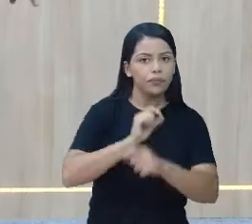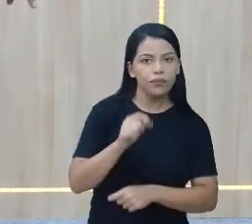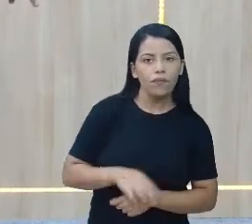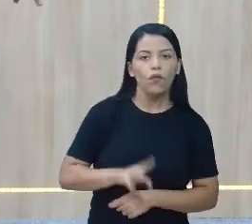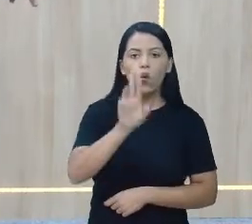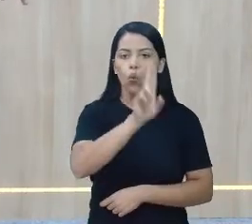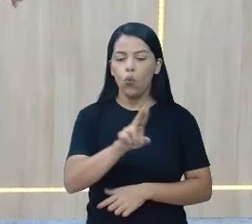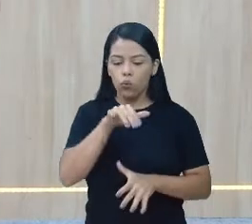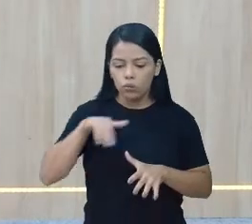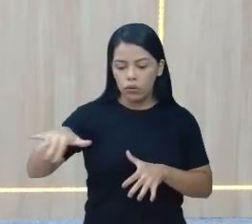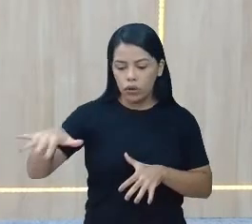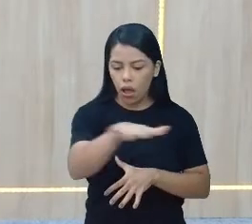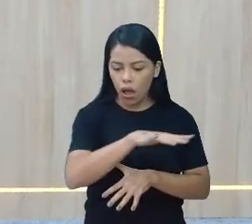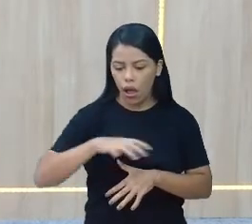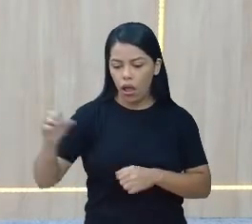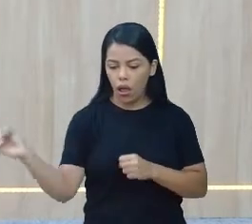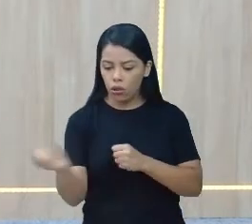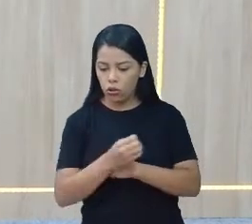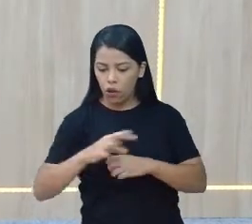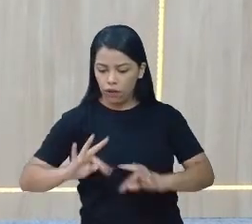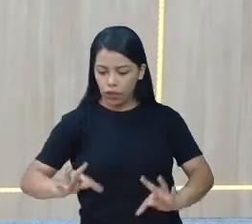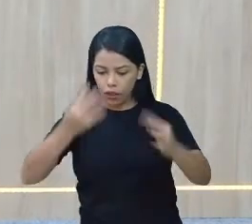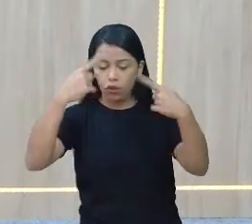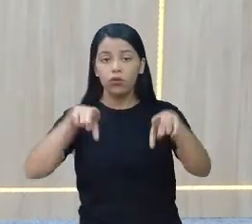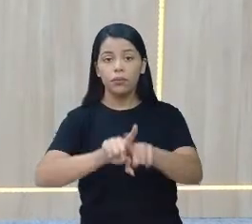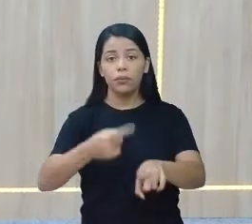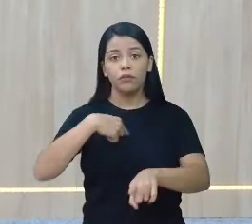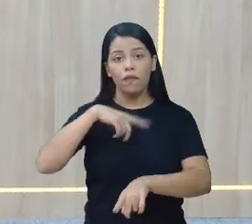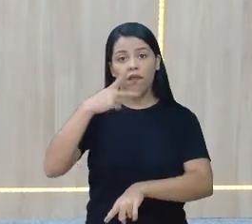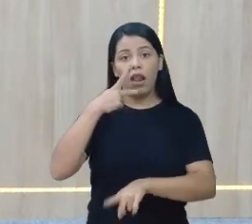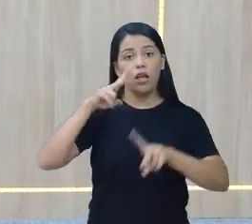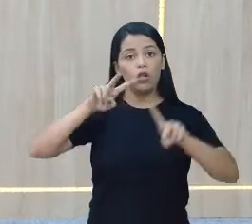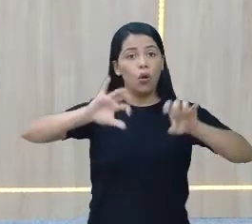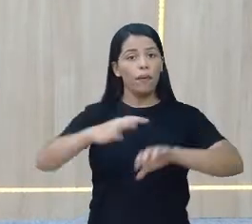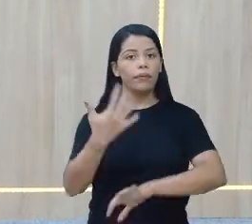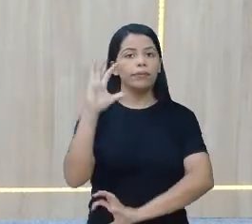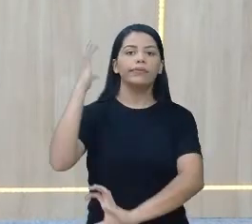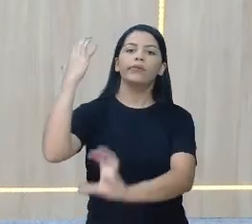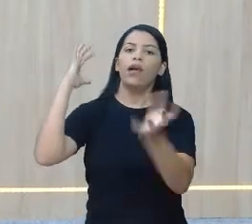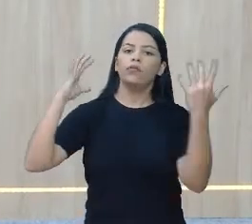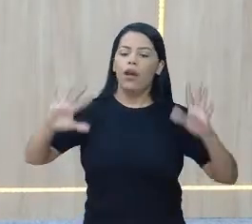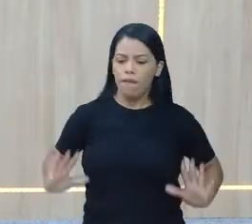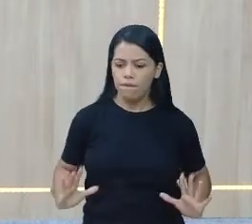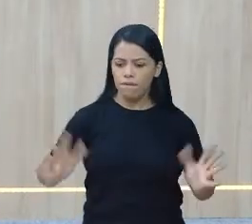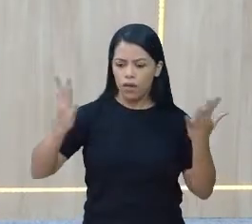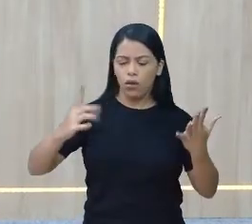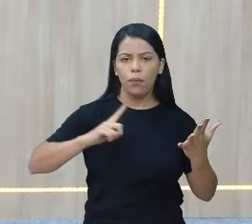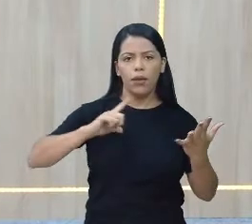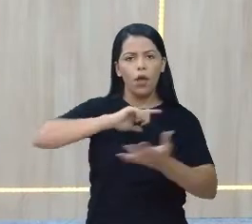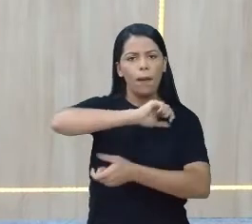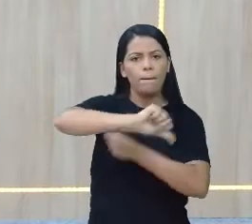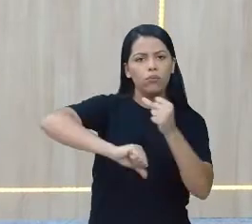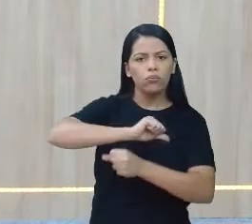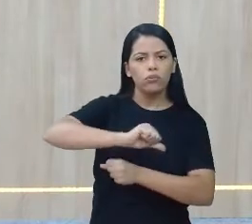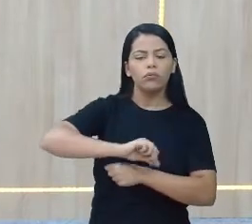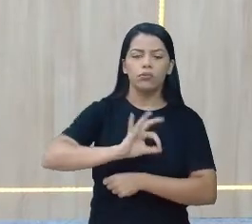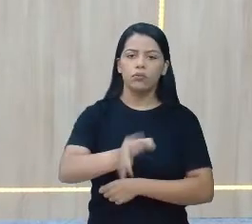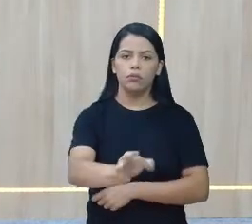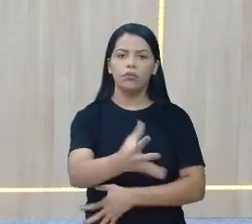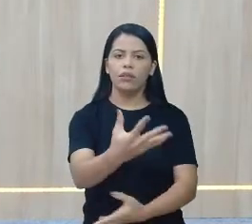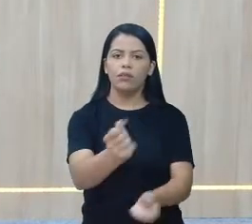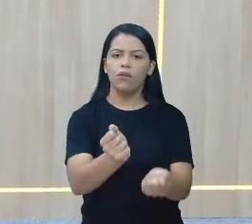uso do território e as novas tecnologias, e também nós vamos falar da natureza, os seus fenômenos e mudanças. Vamos